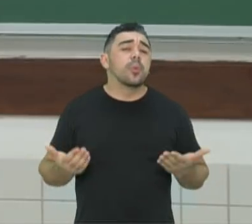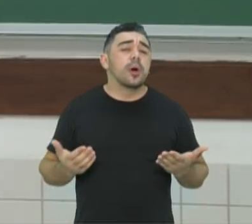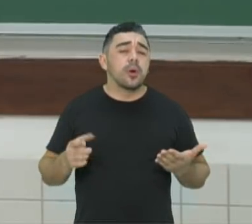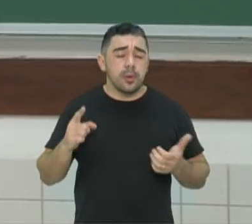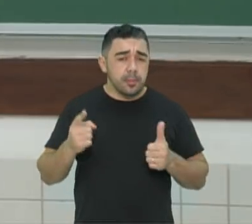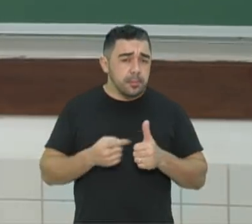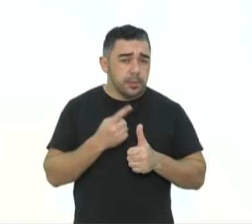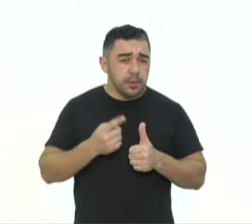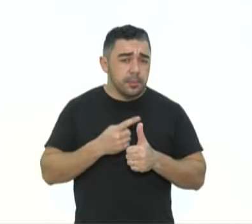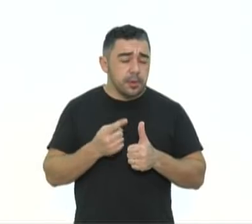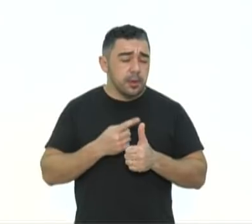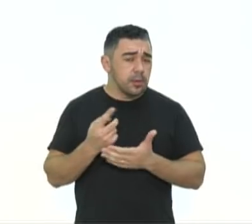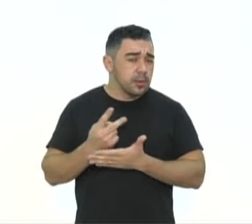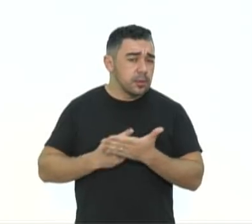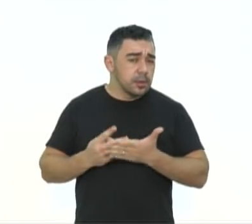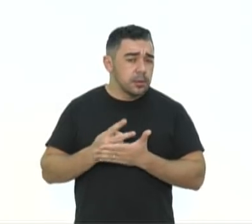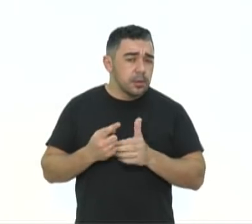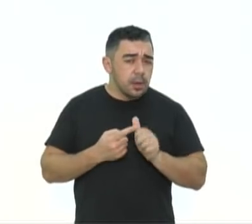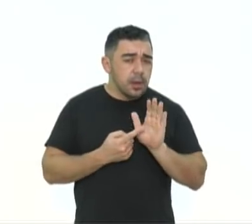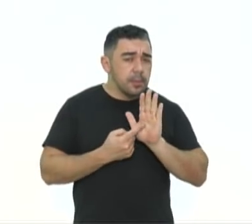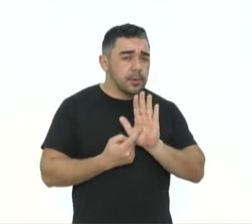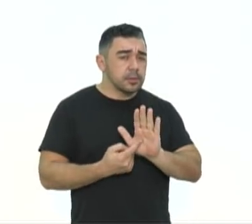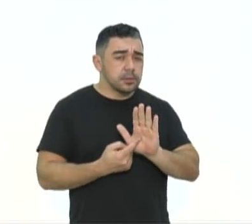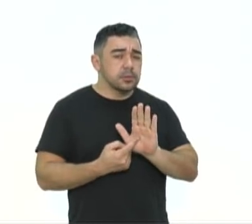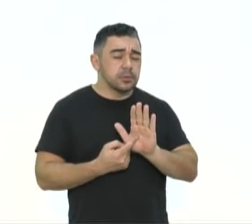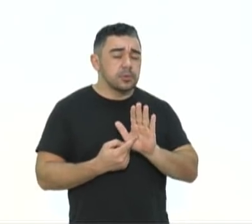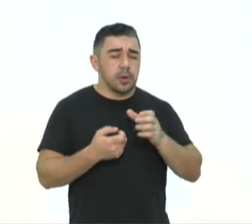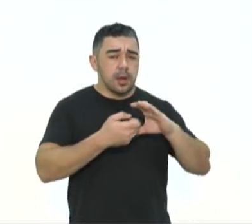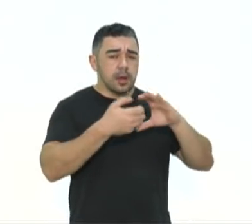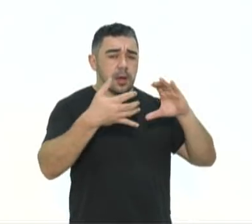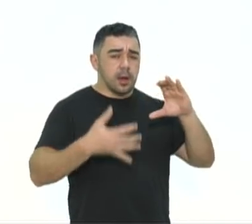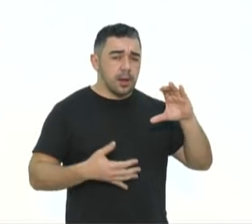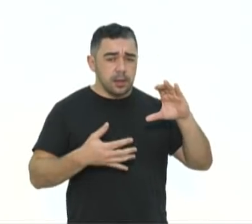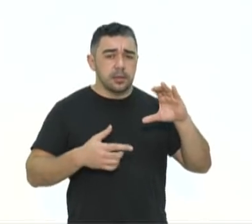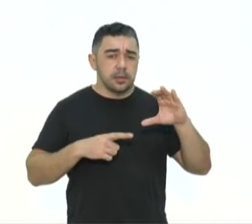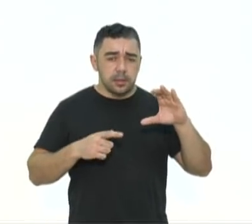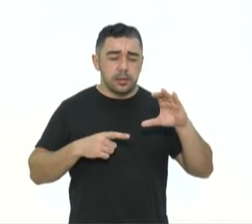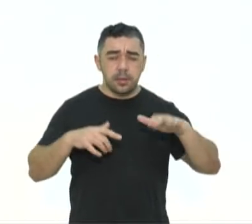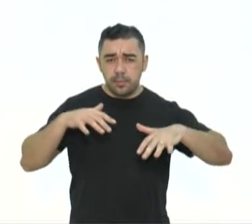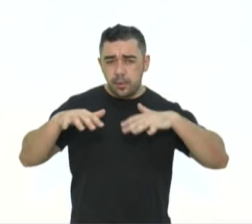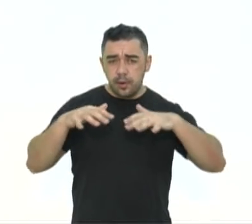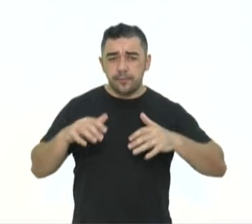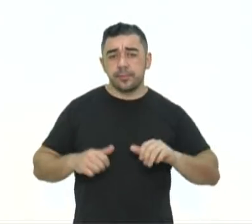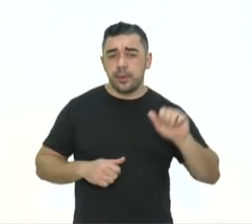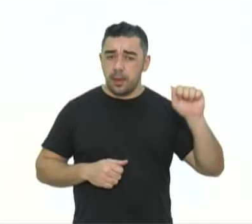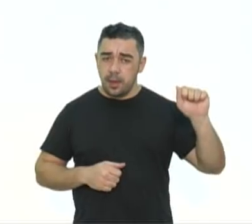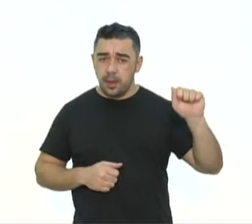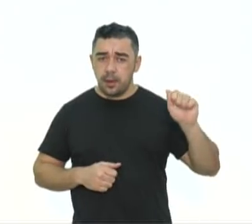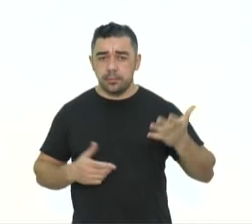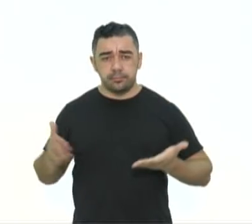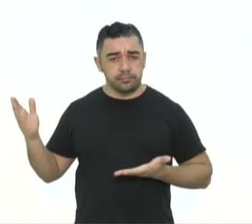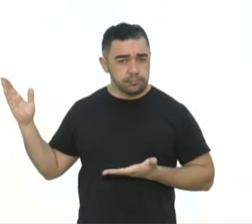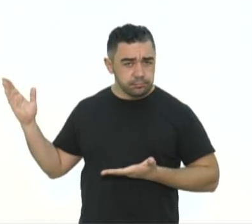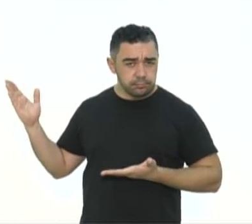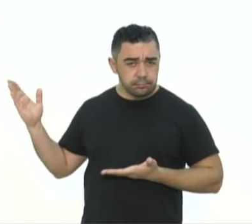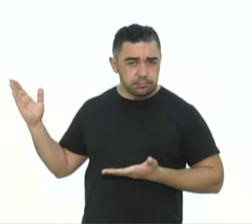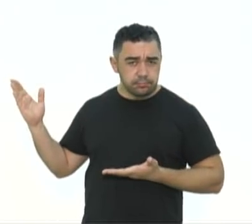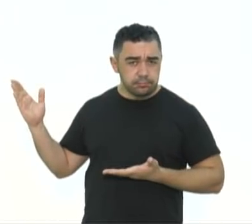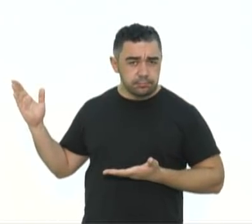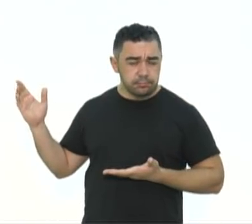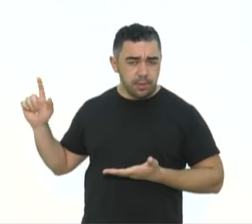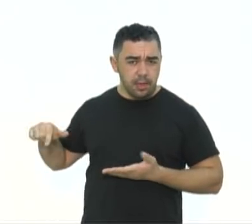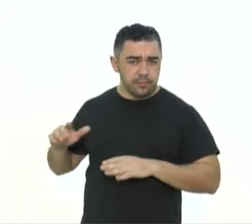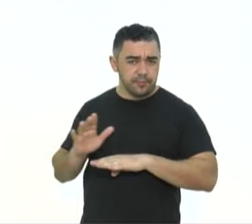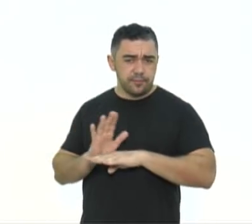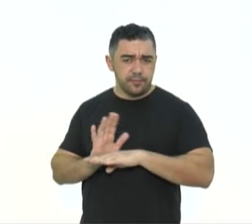o primeiro desenho animado a apresentar características próprias de animação? Nós temos a letra A, For the Buzz, tá? Que é um